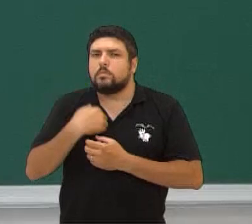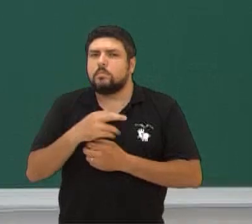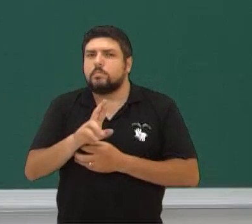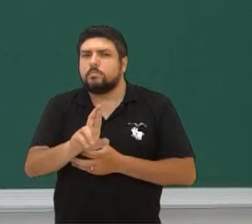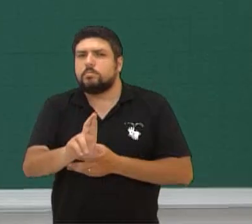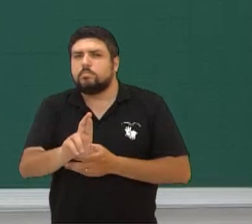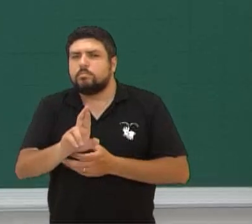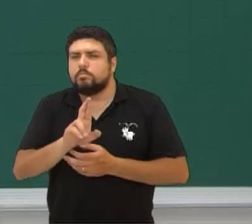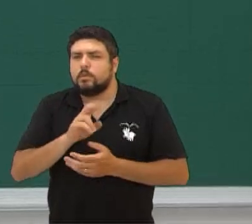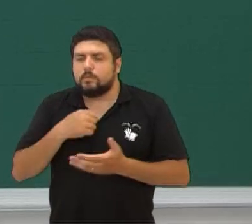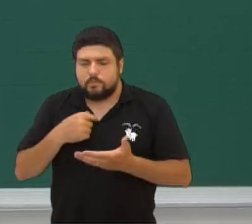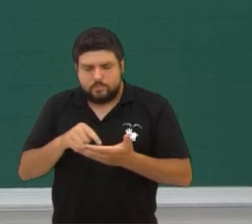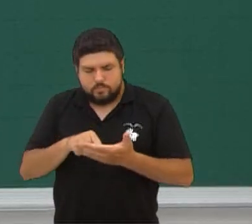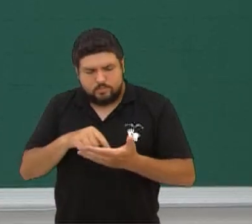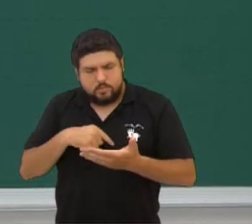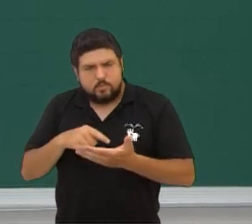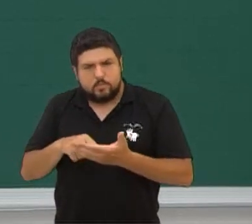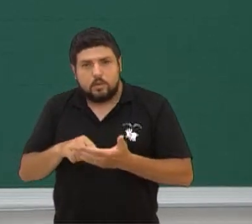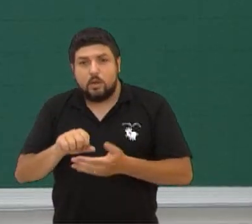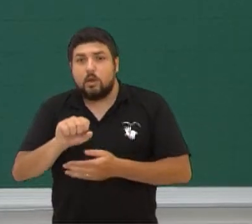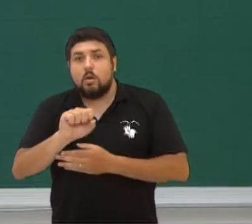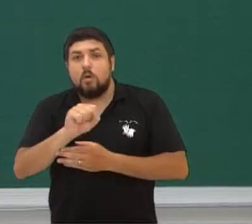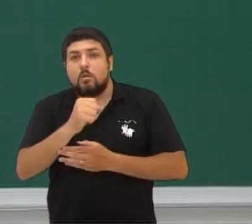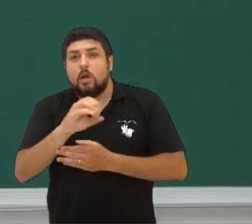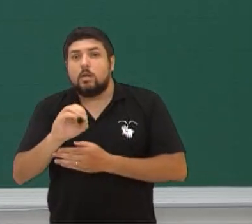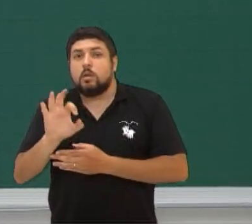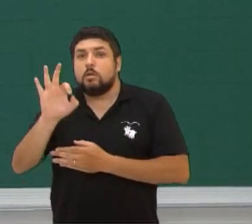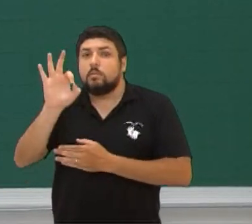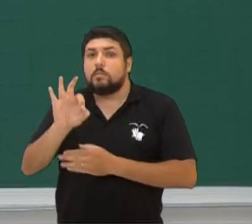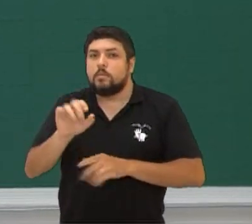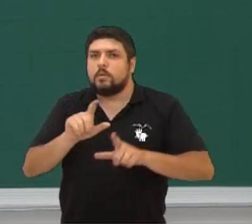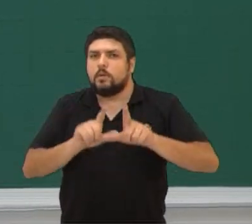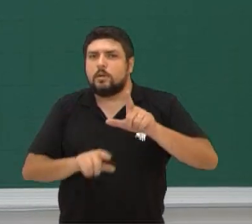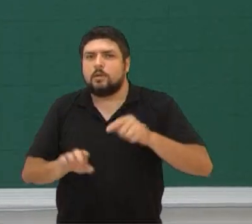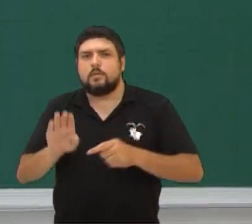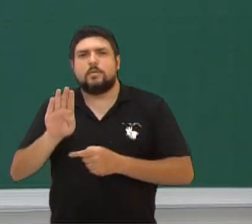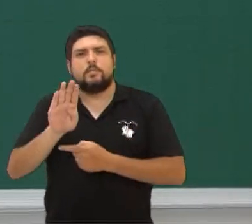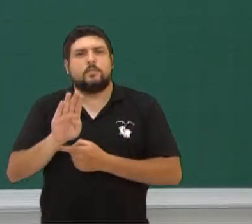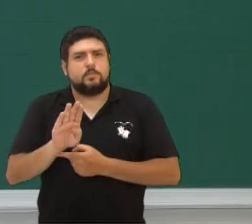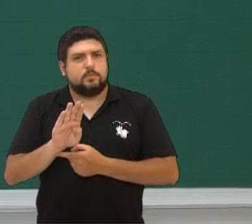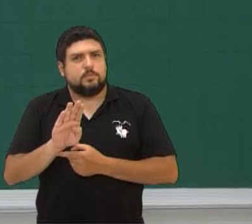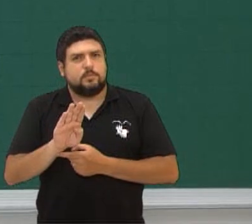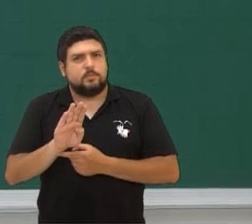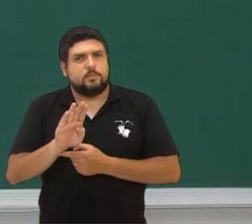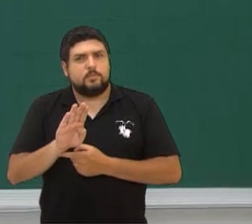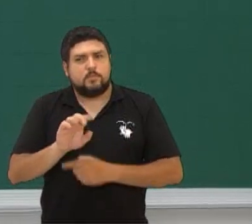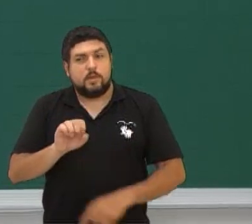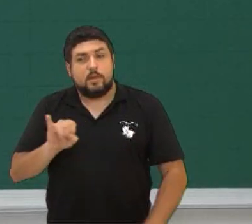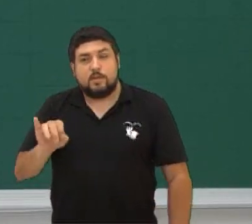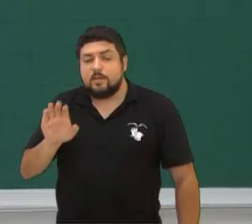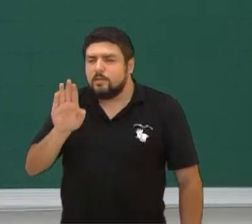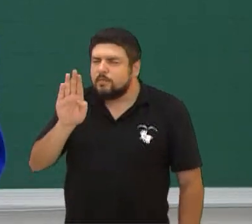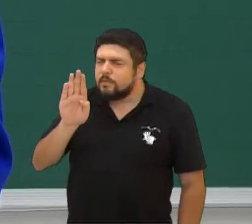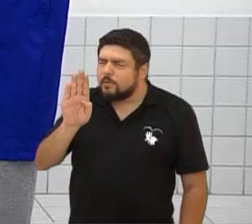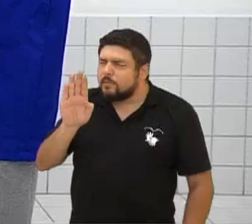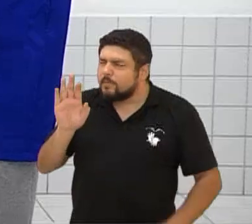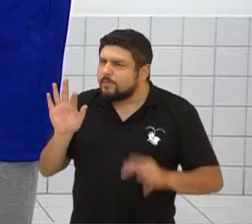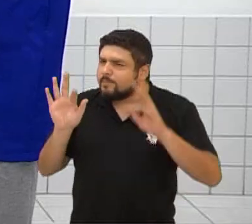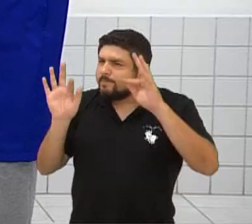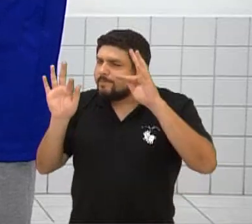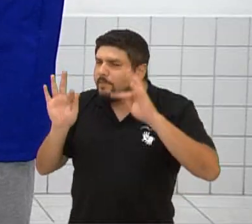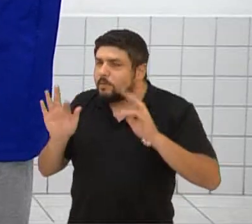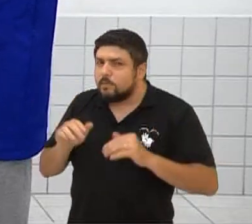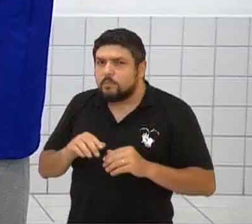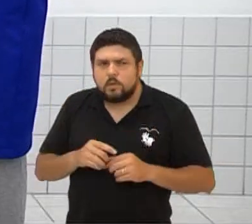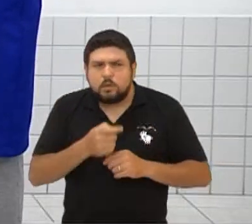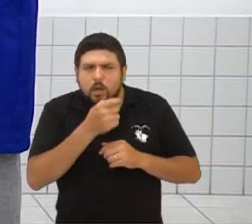aqui o resultado. Temos 80% que falou B. Se for B, eu vou ficar muito feliz, professor. Não chegou no